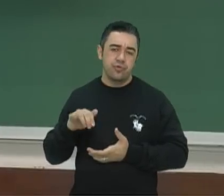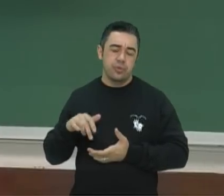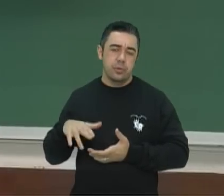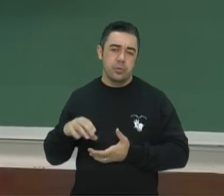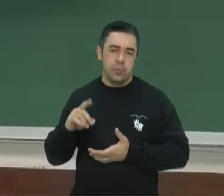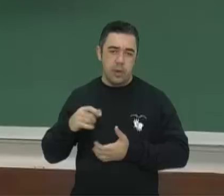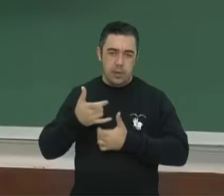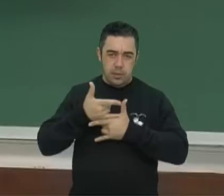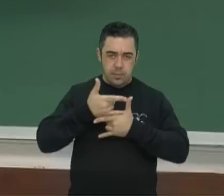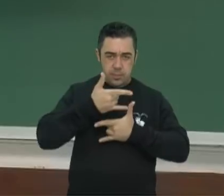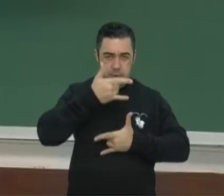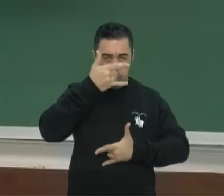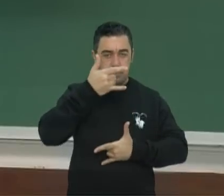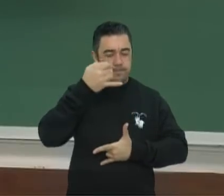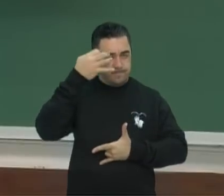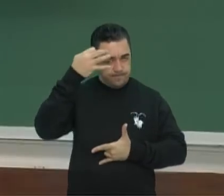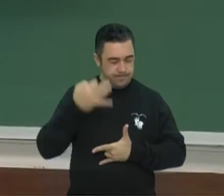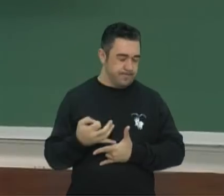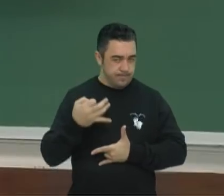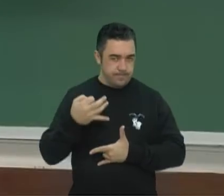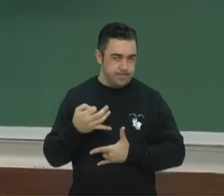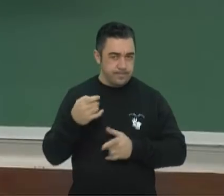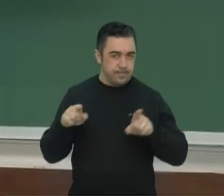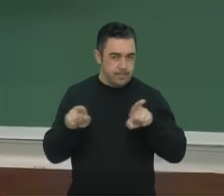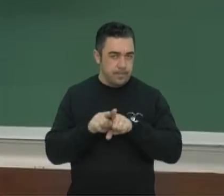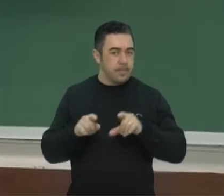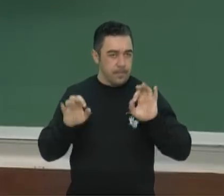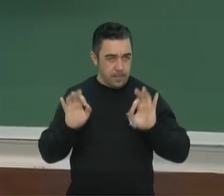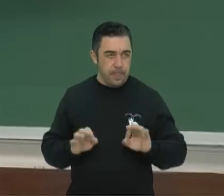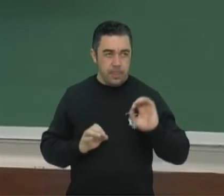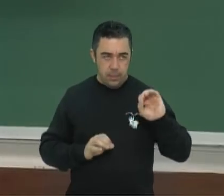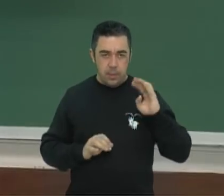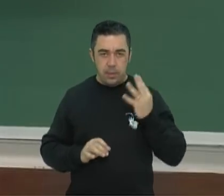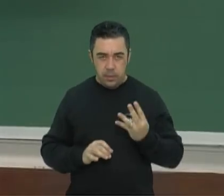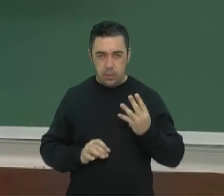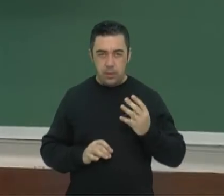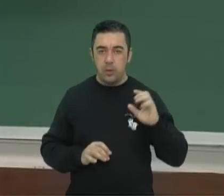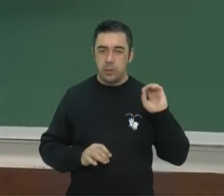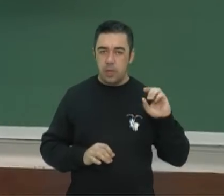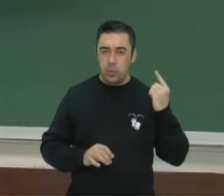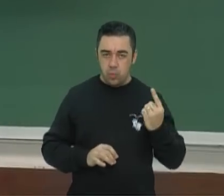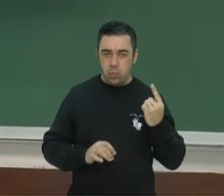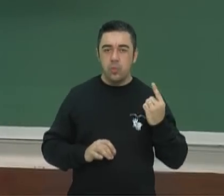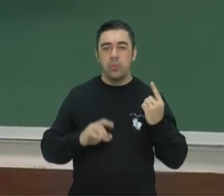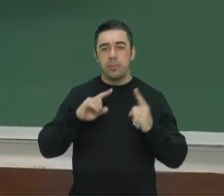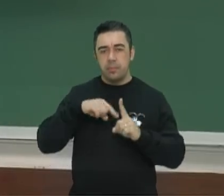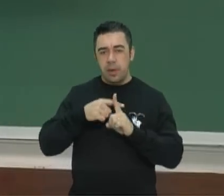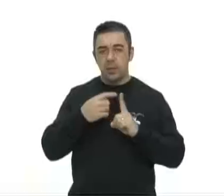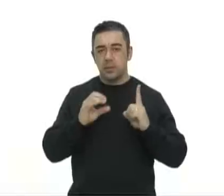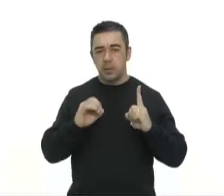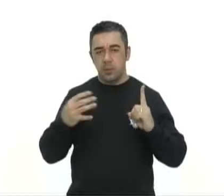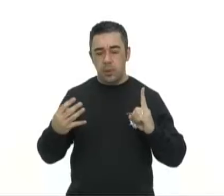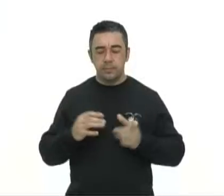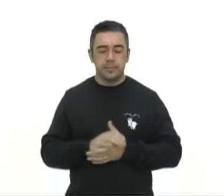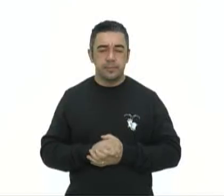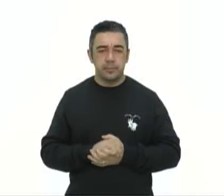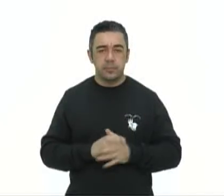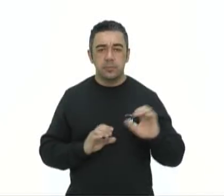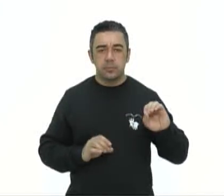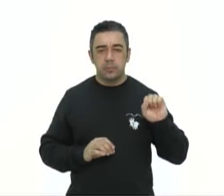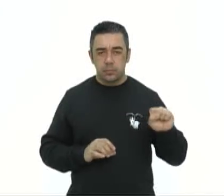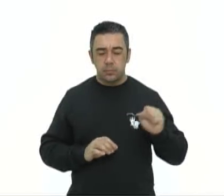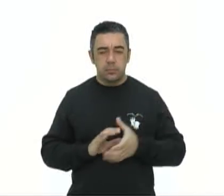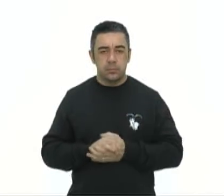à espinha. Beleza? Esse é também, então essa é correta. Então, por enquanto foi a 01 e a 04. A 08,